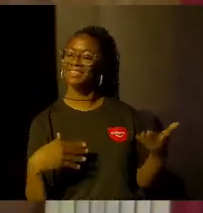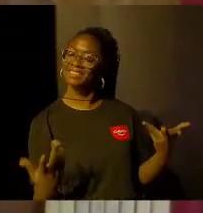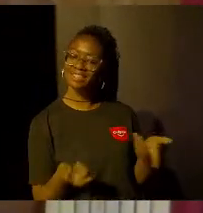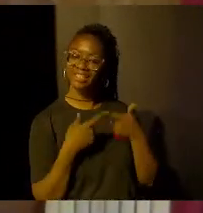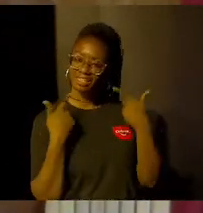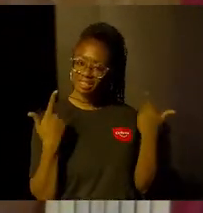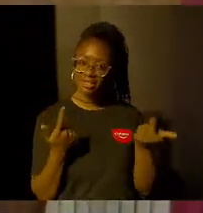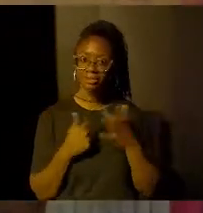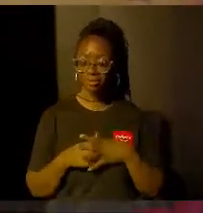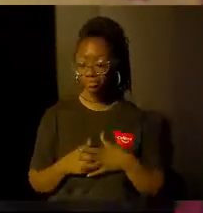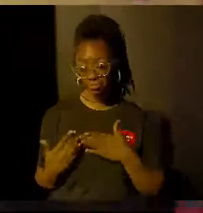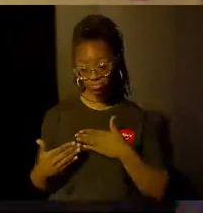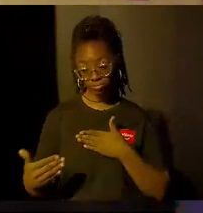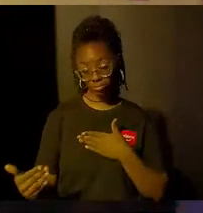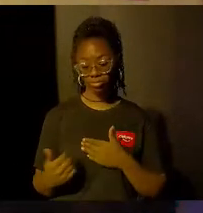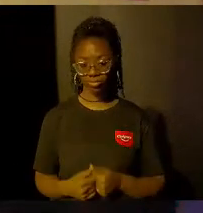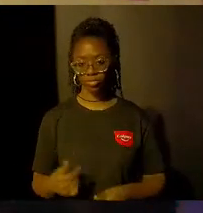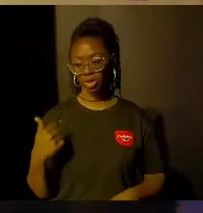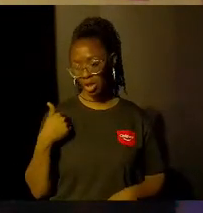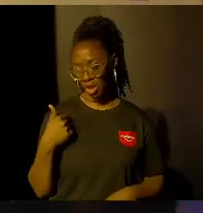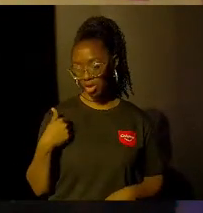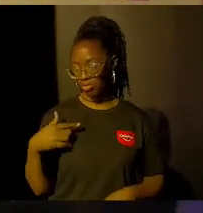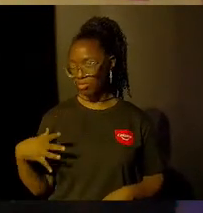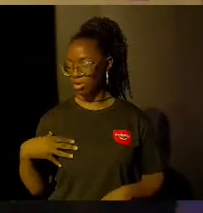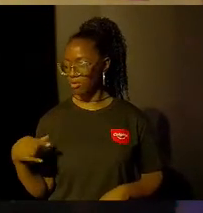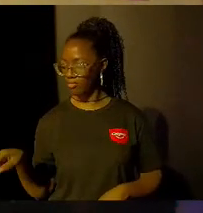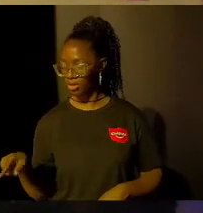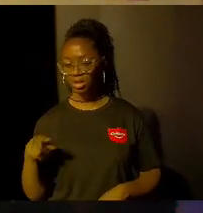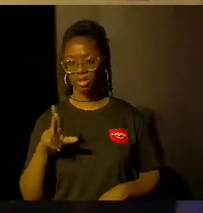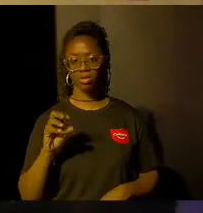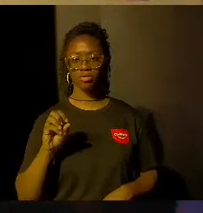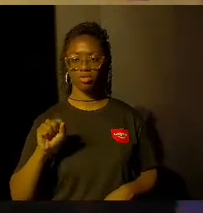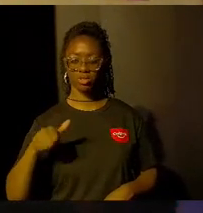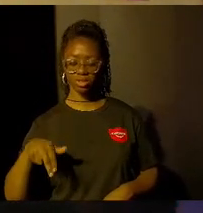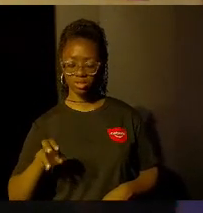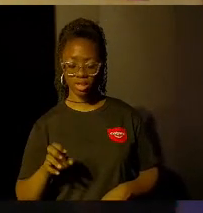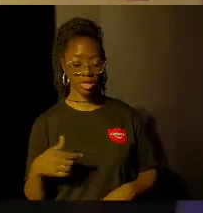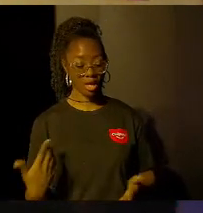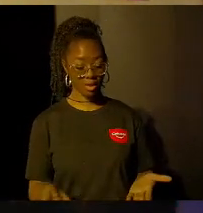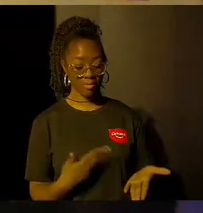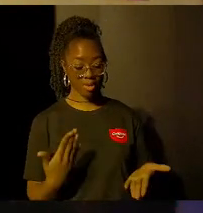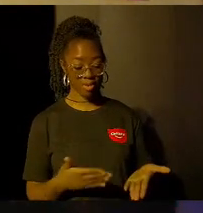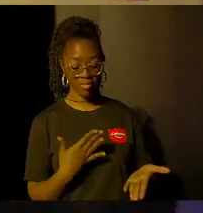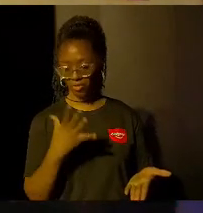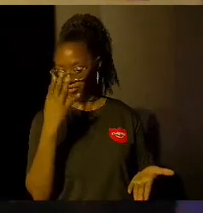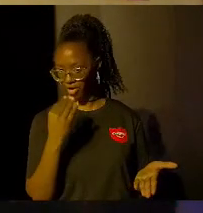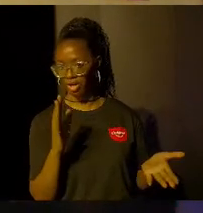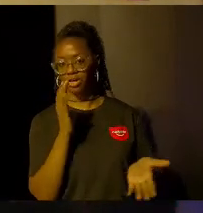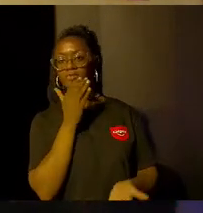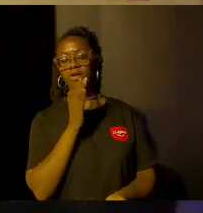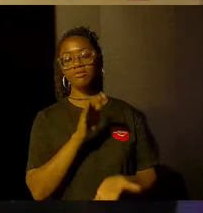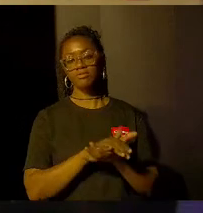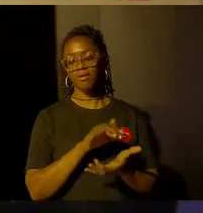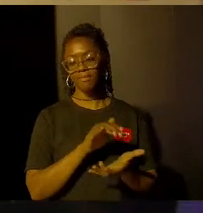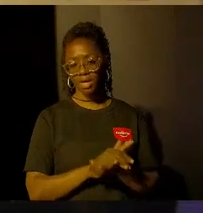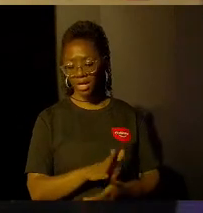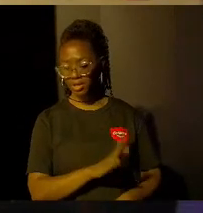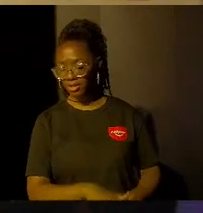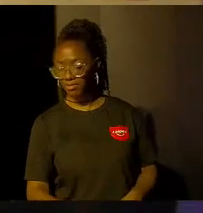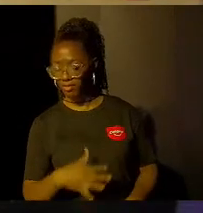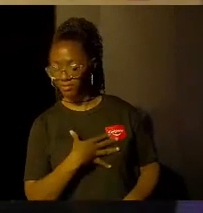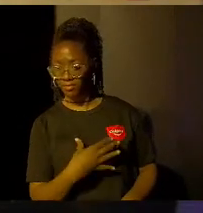estávamos eu a Cecília Rosana na sala da casa dela ela mostrando os álbuns do casamento da infância dos filhos